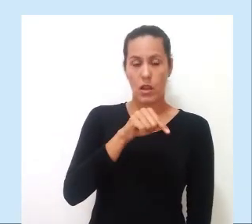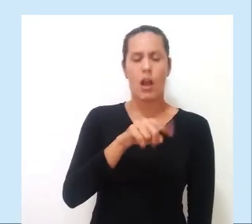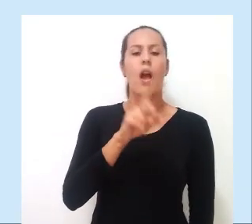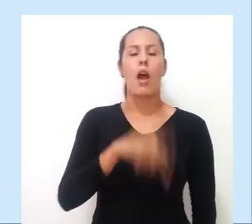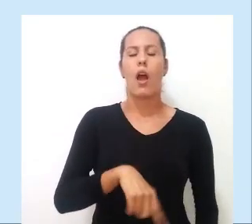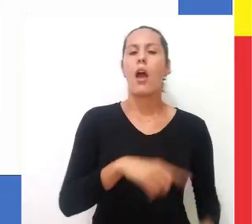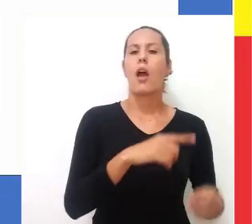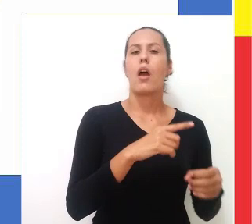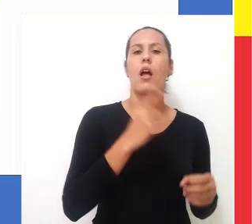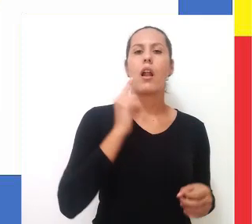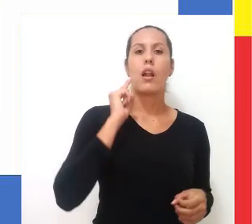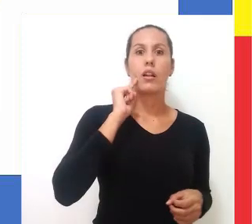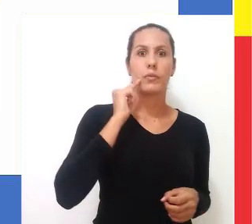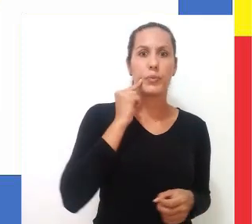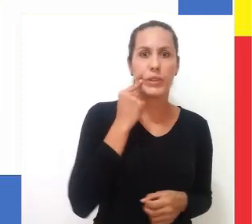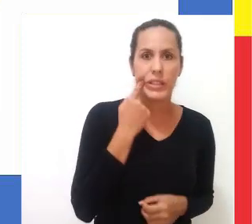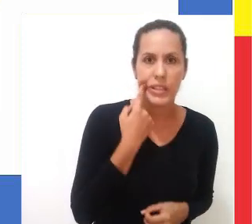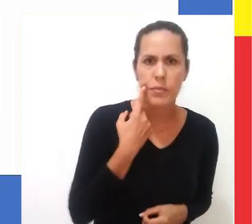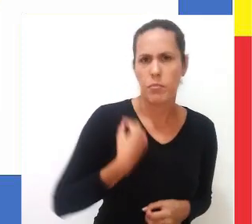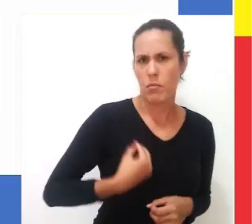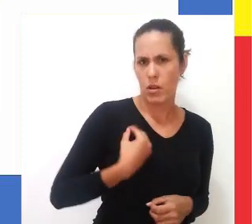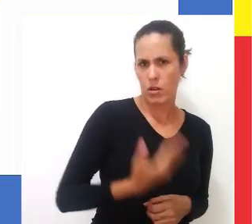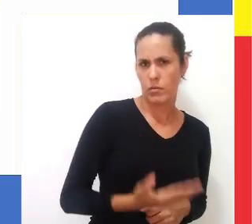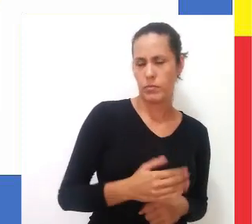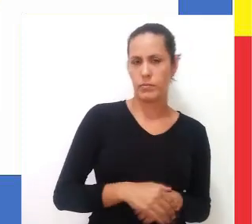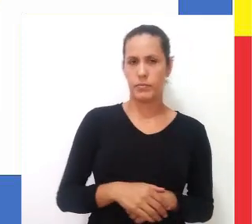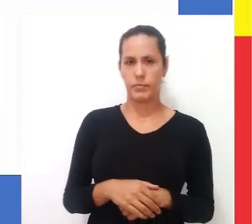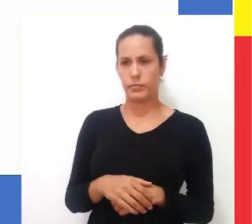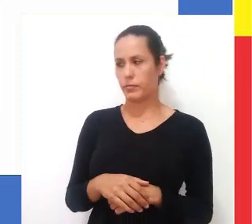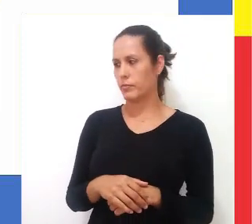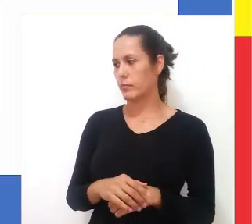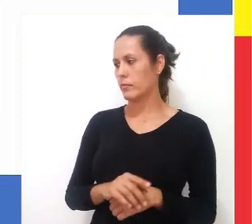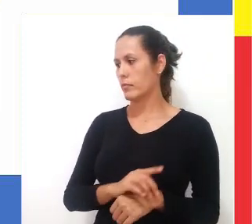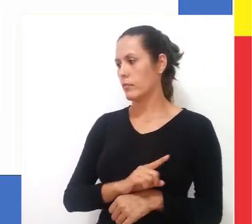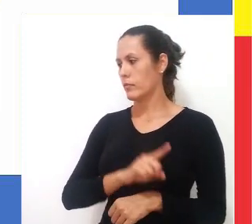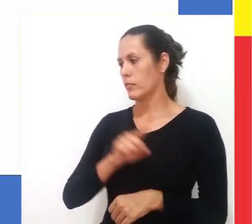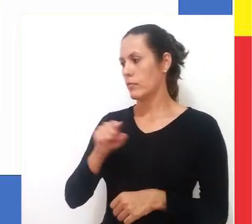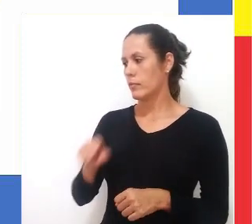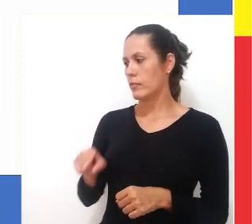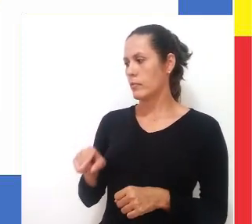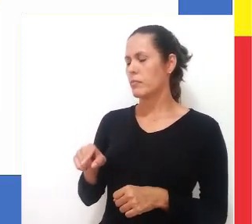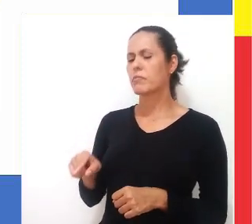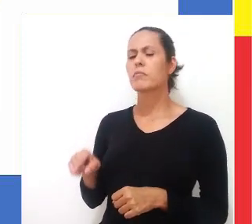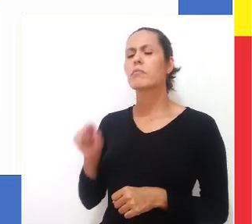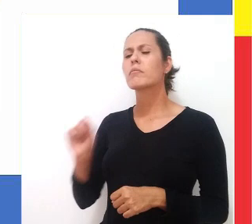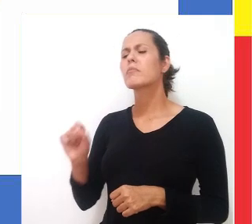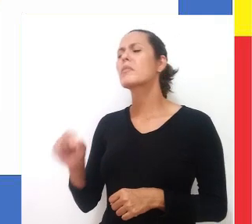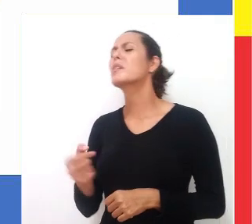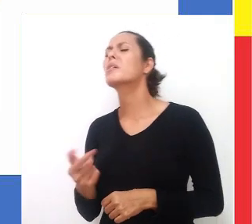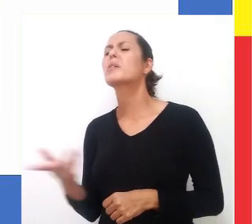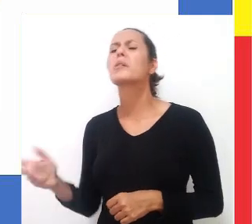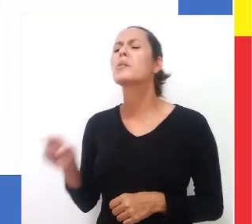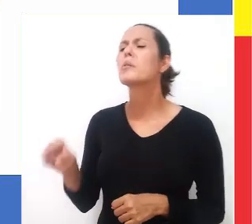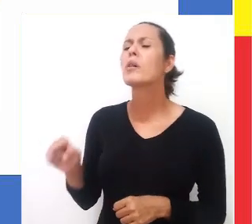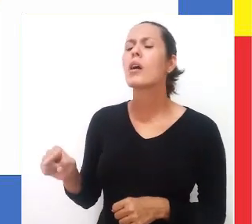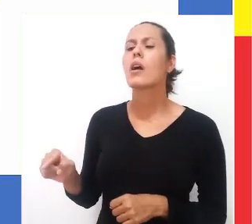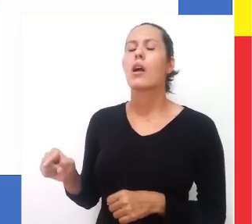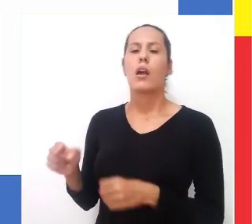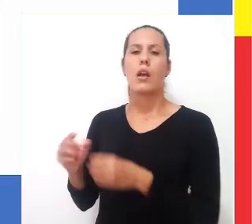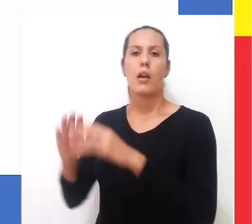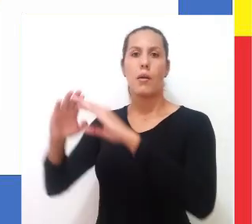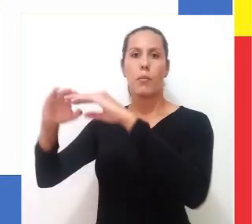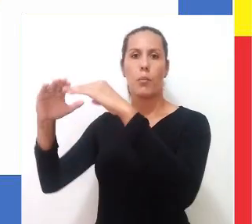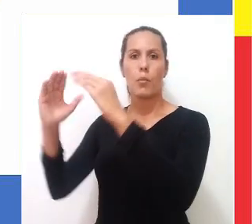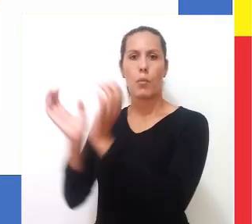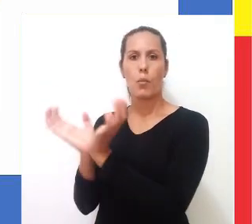são limões. What are those? Those are pears. O que são istos? Isso